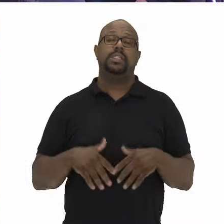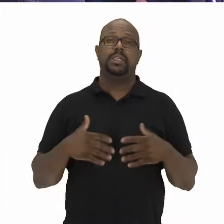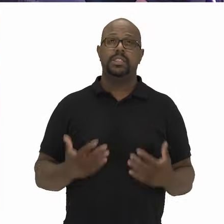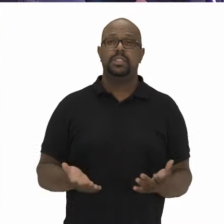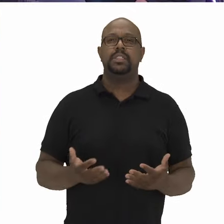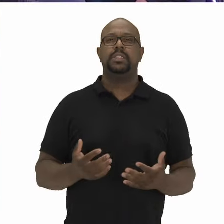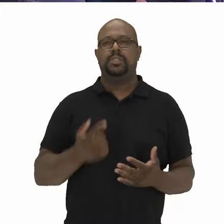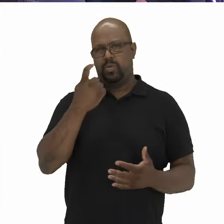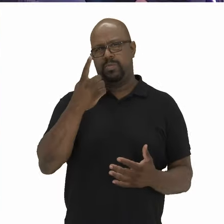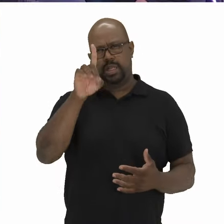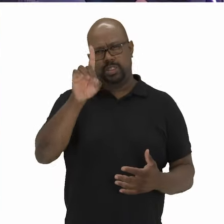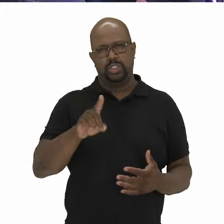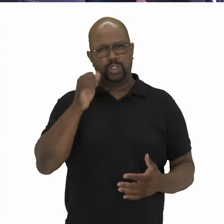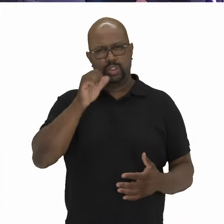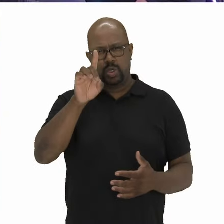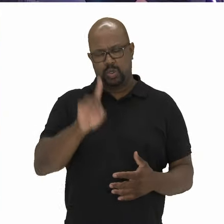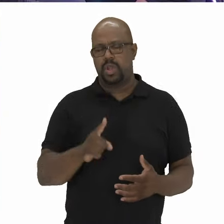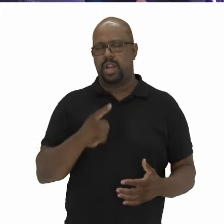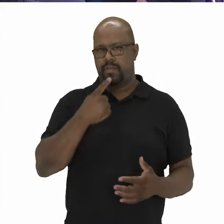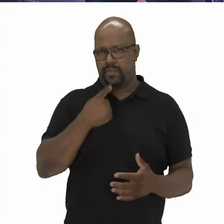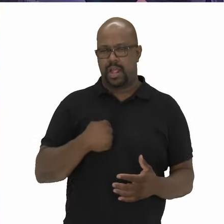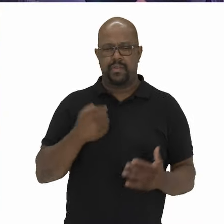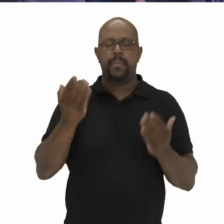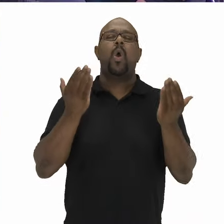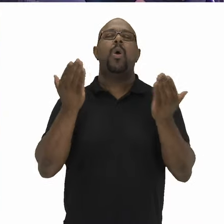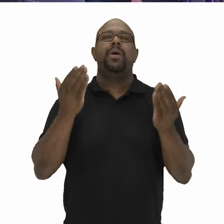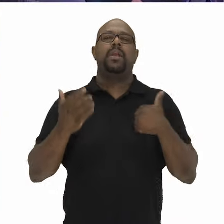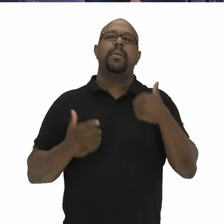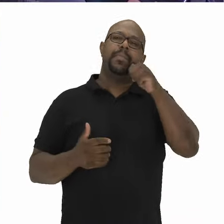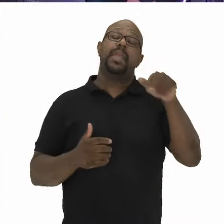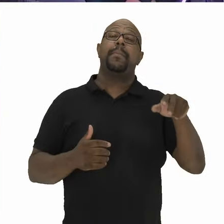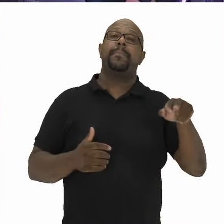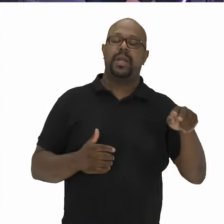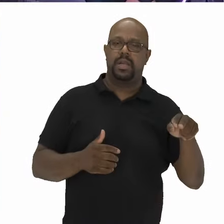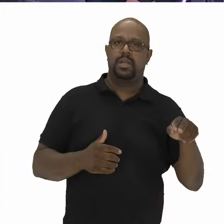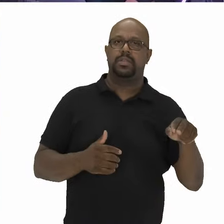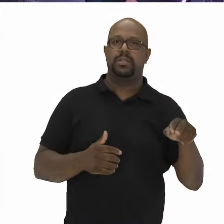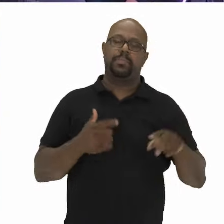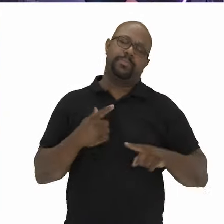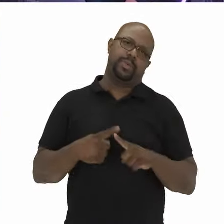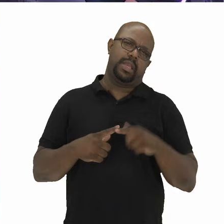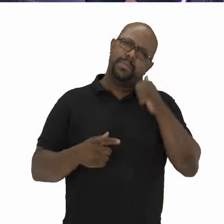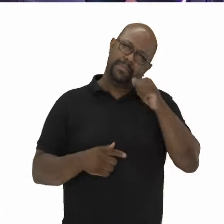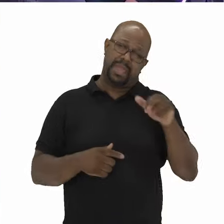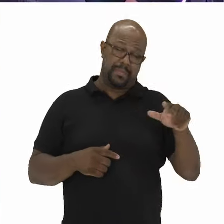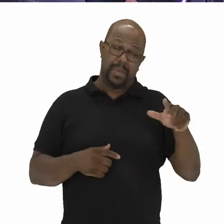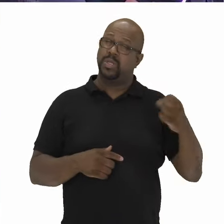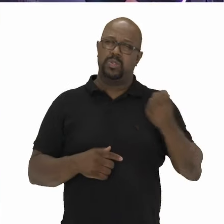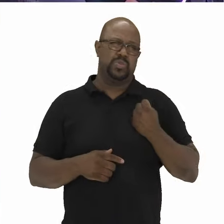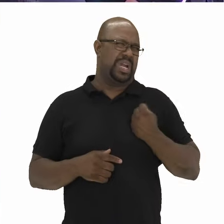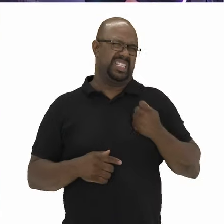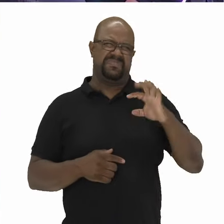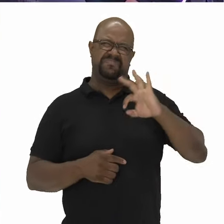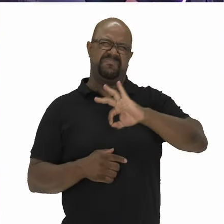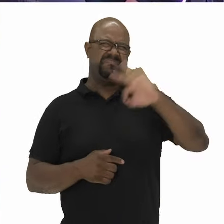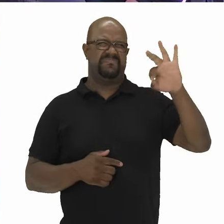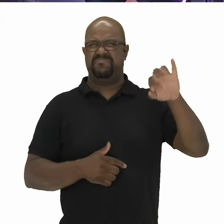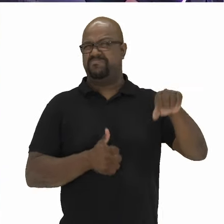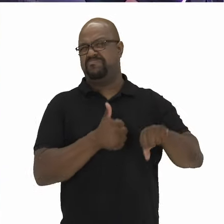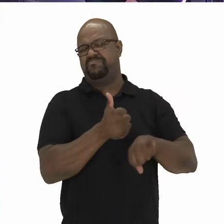e aí uma das diretoras chegavam a me me comparar com a minha irmã porque a minha irmã só tirava